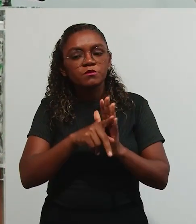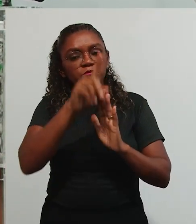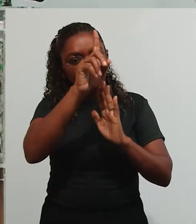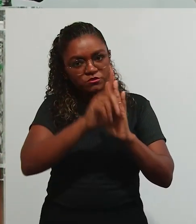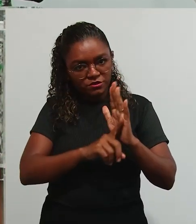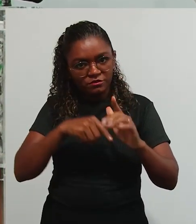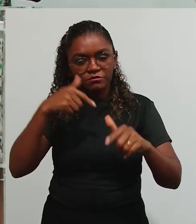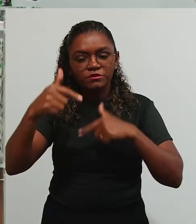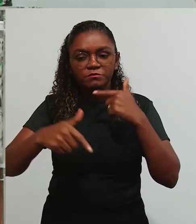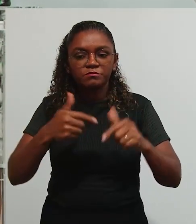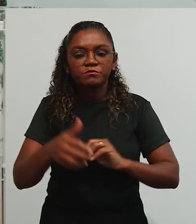acordo ou convenção coletiva de trabalho. Então, trabalhei mais um dia, compenso depois, trabalhando menos.